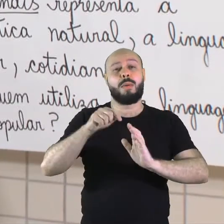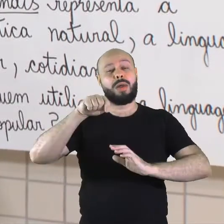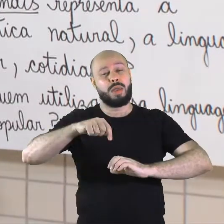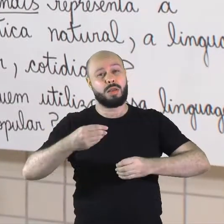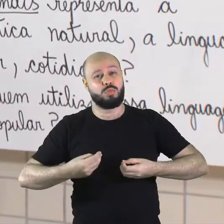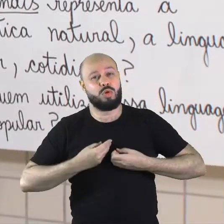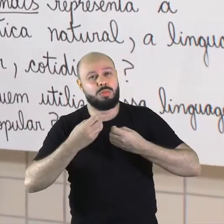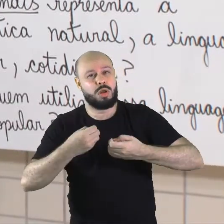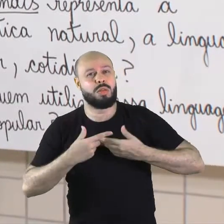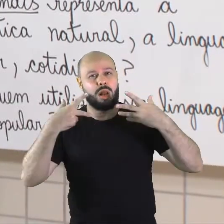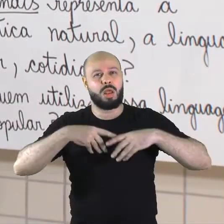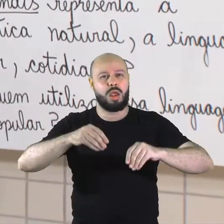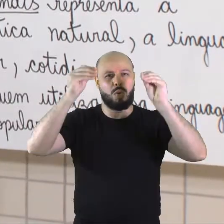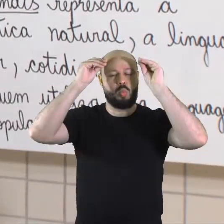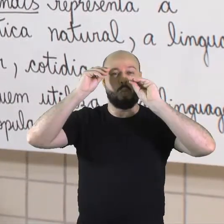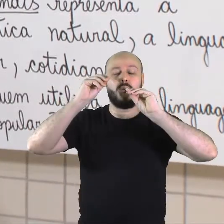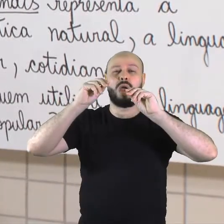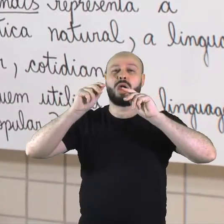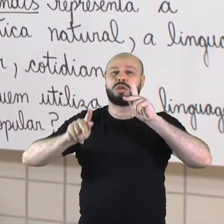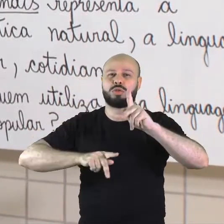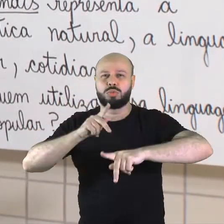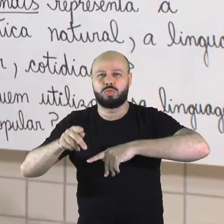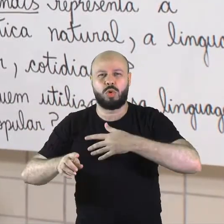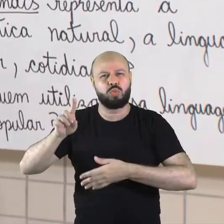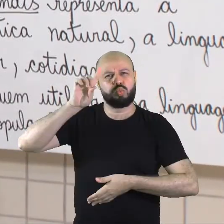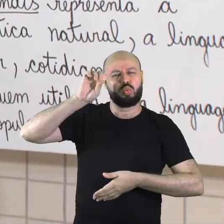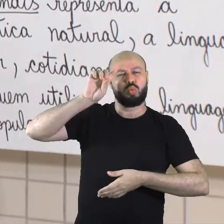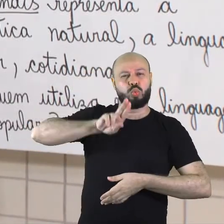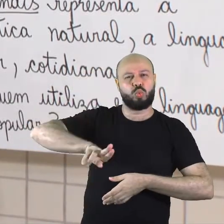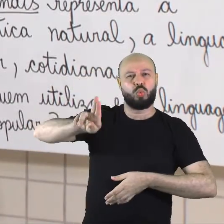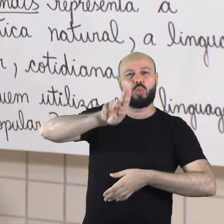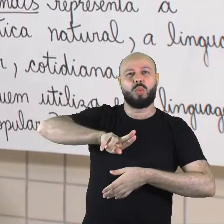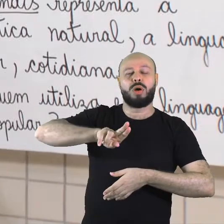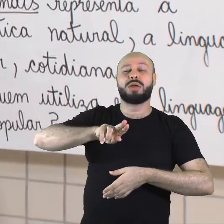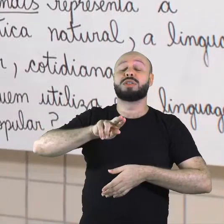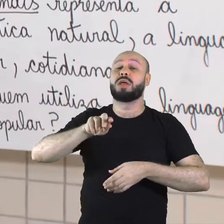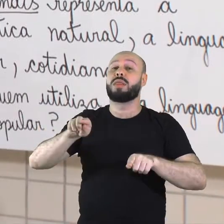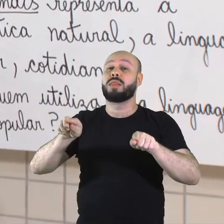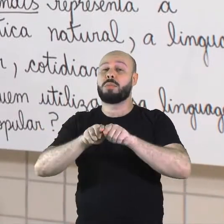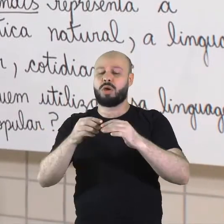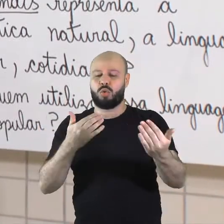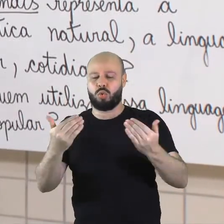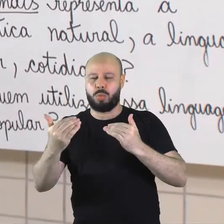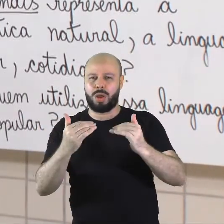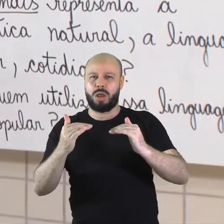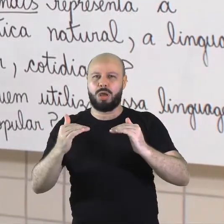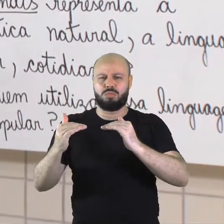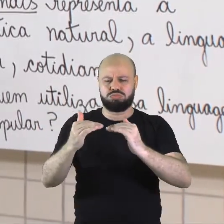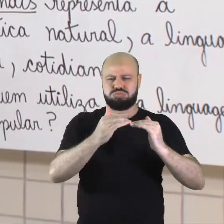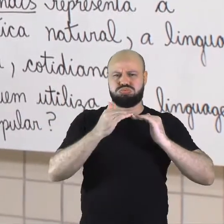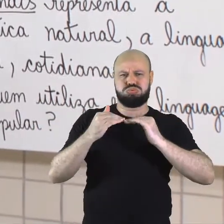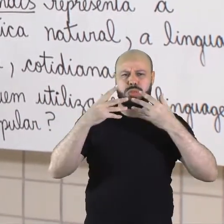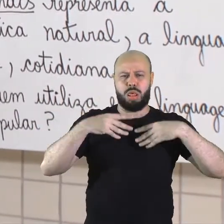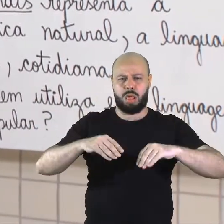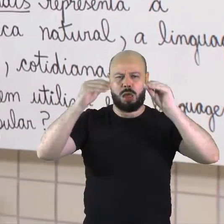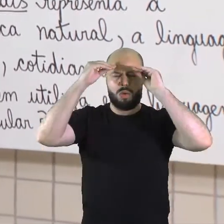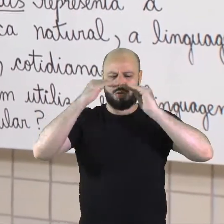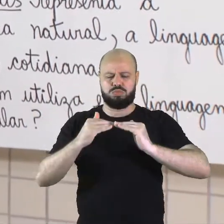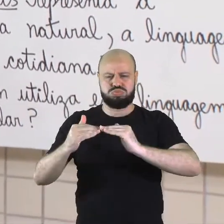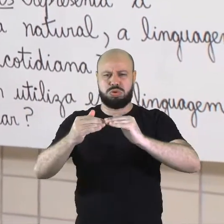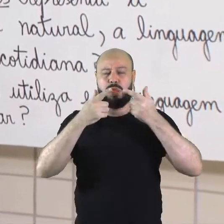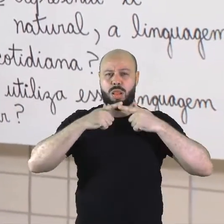da linguagem cotidiana, do nosso dia a dia, com a linguagem padrão que a gramática prescreve, certo?